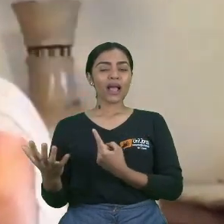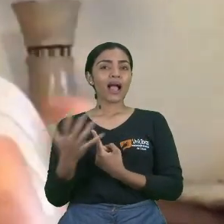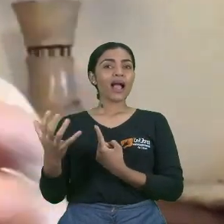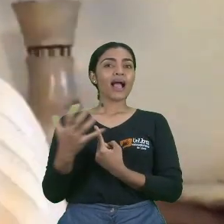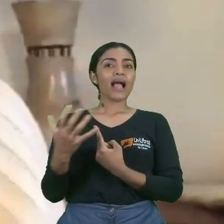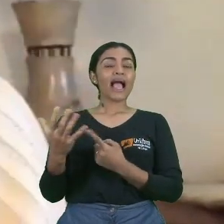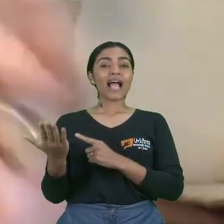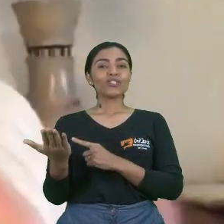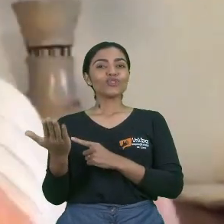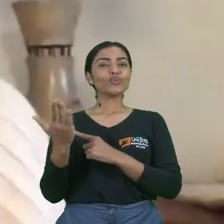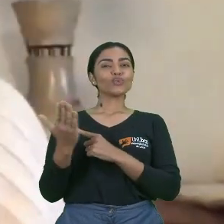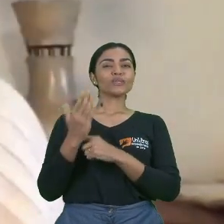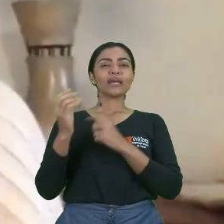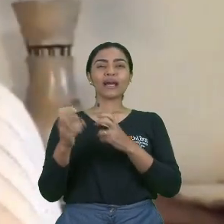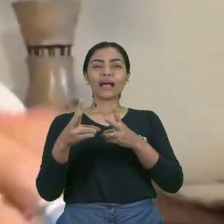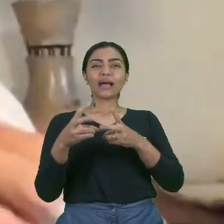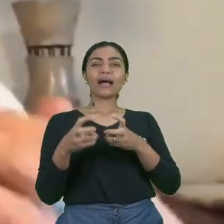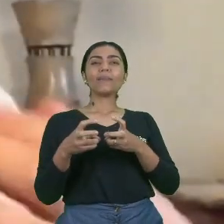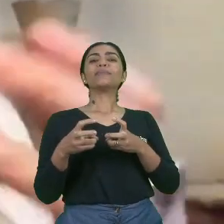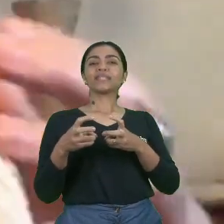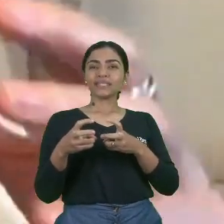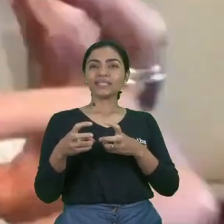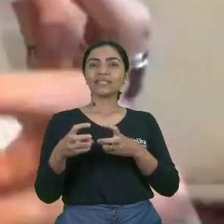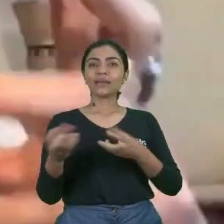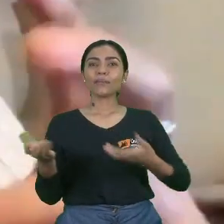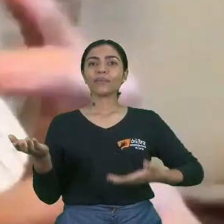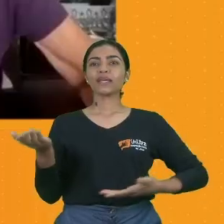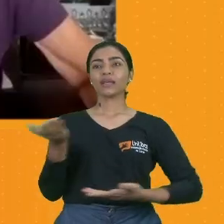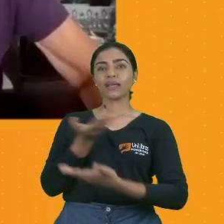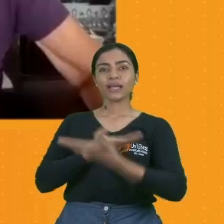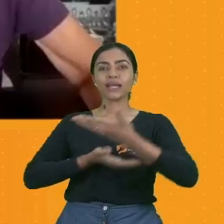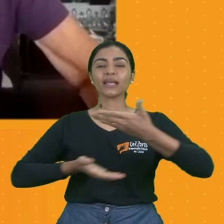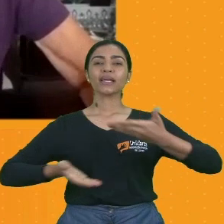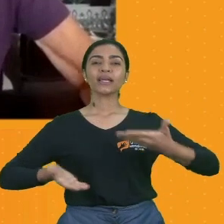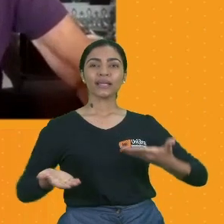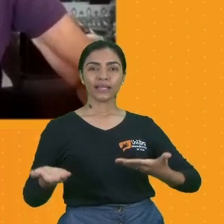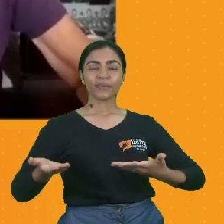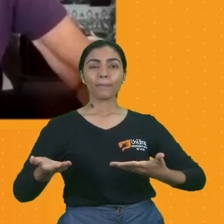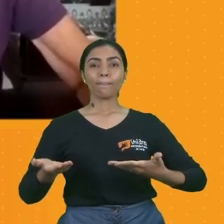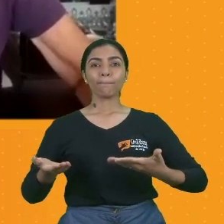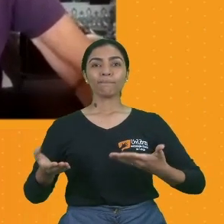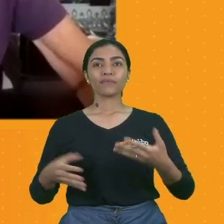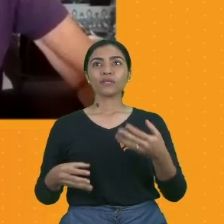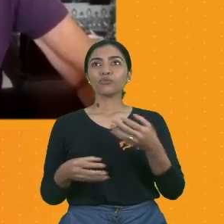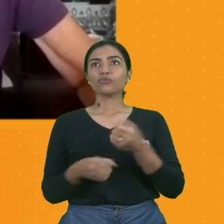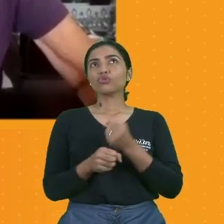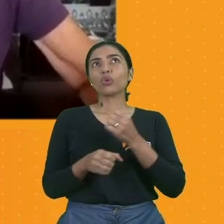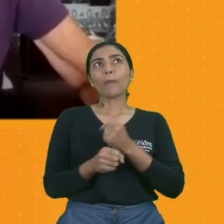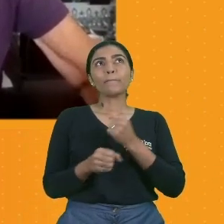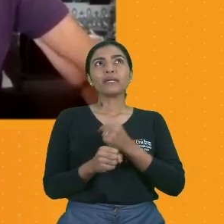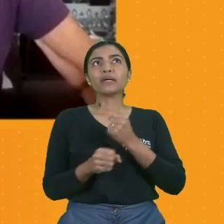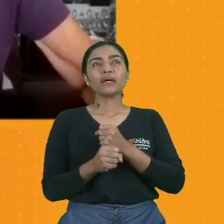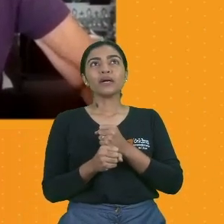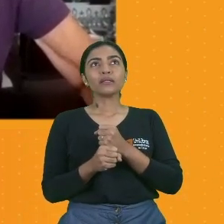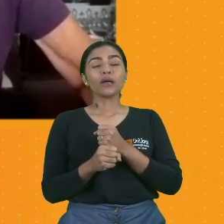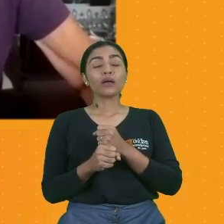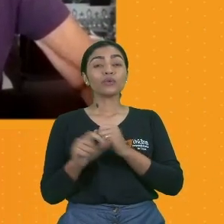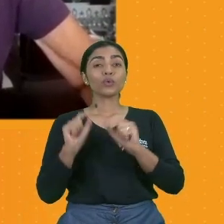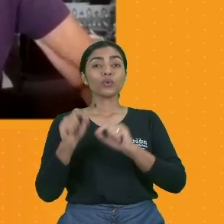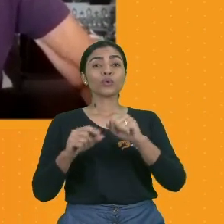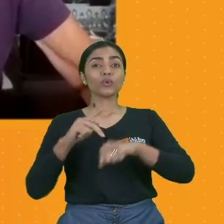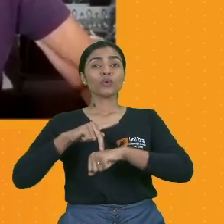transmissão essa percepção né namorado só manda os contatos no exterior